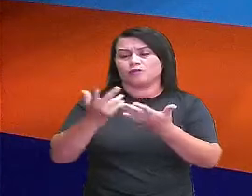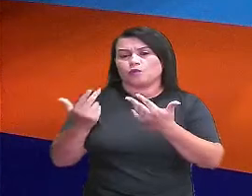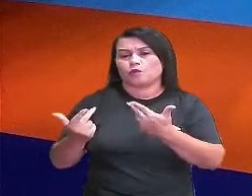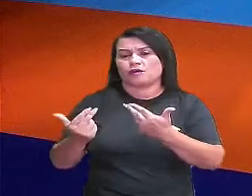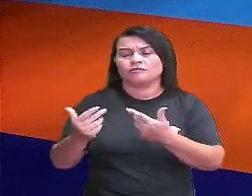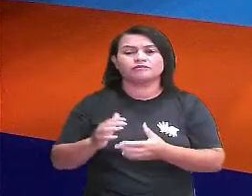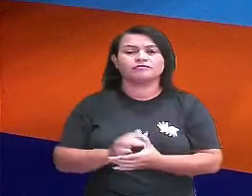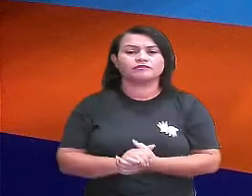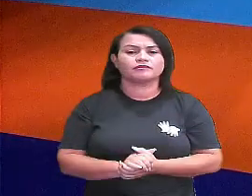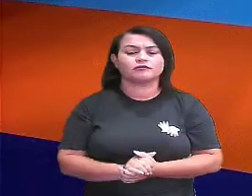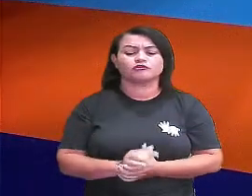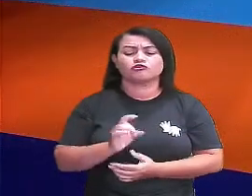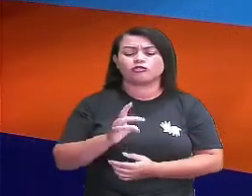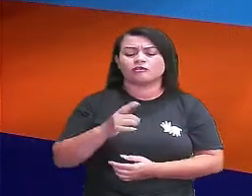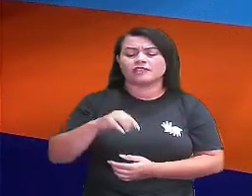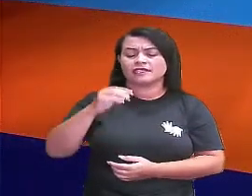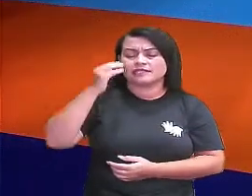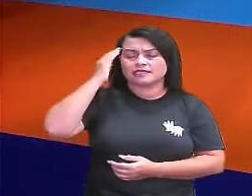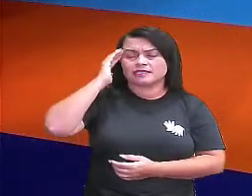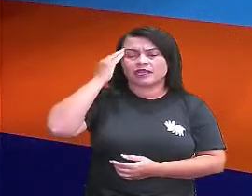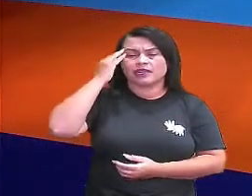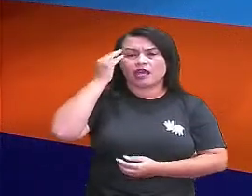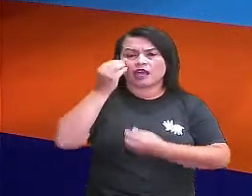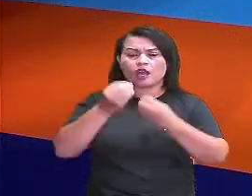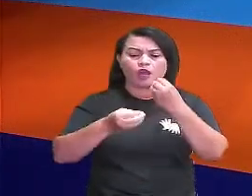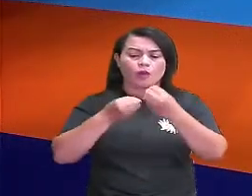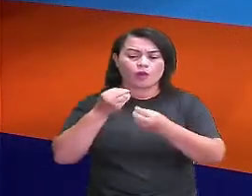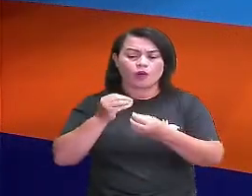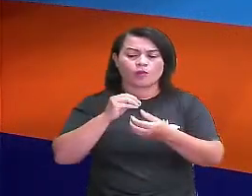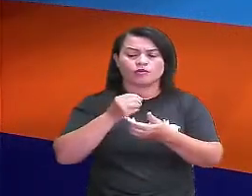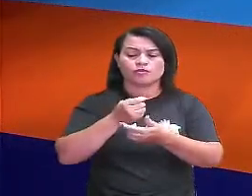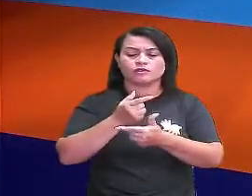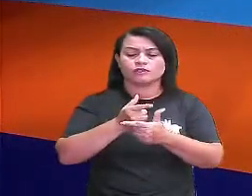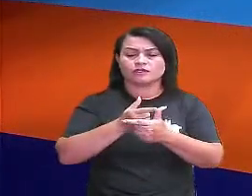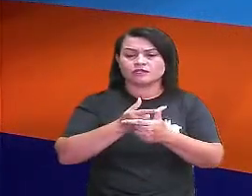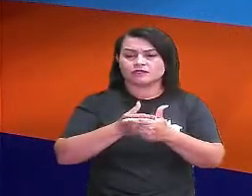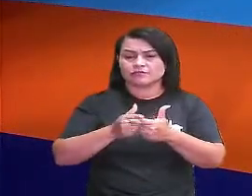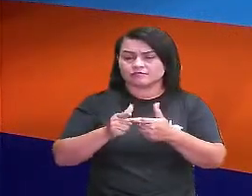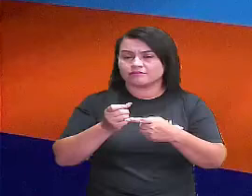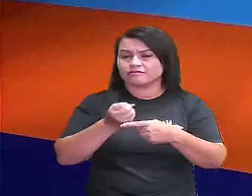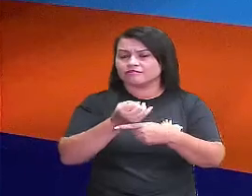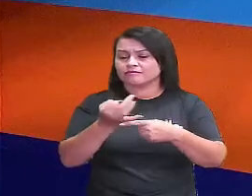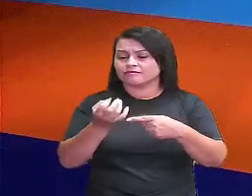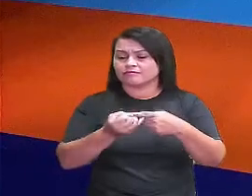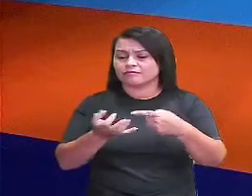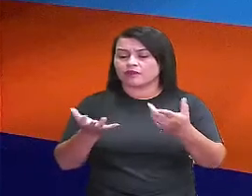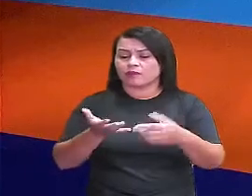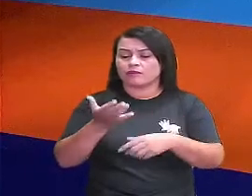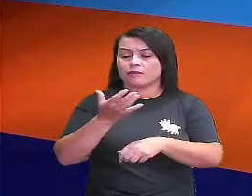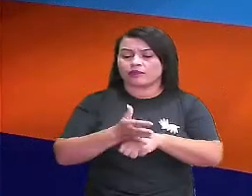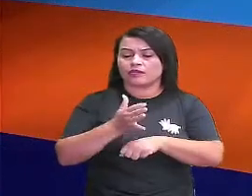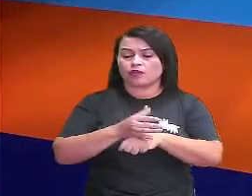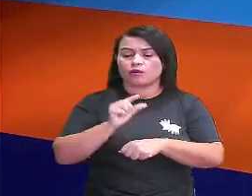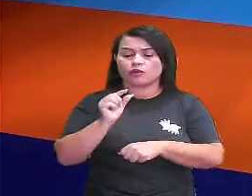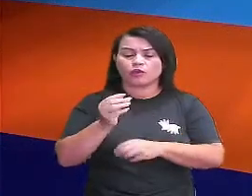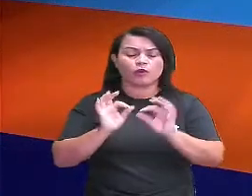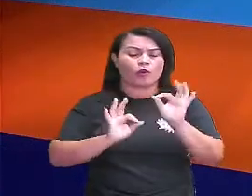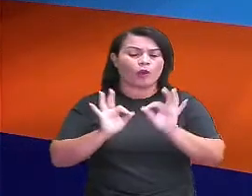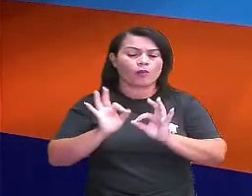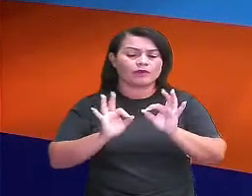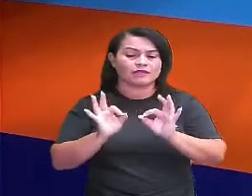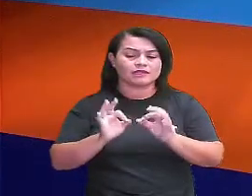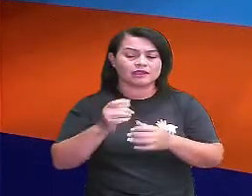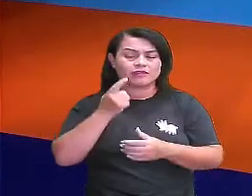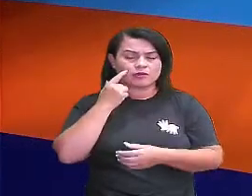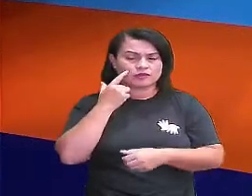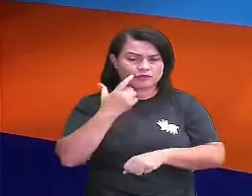só um pouquinho para a gente entender a leitura de fração. Agora a gente vai praticar um pouquinho as construções de fração nos